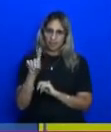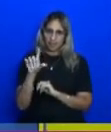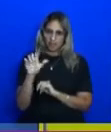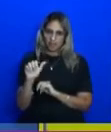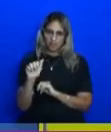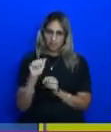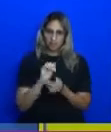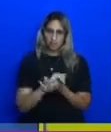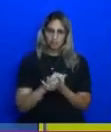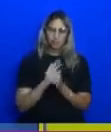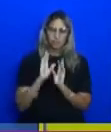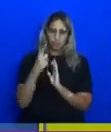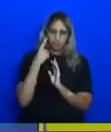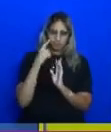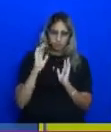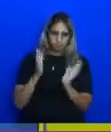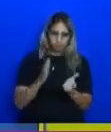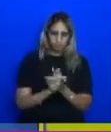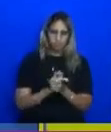loterias Caixa. Já pensou?